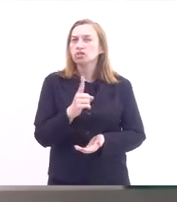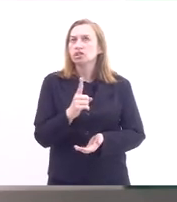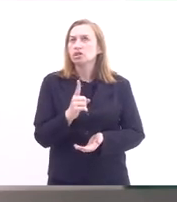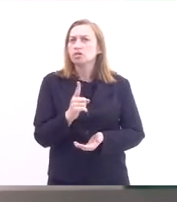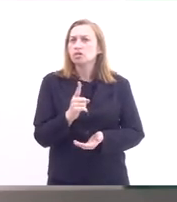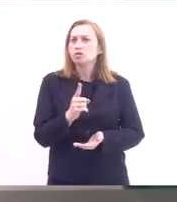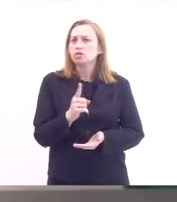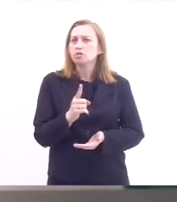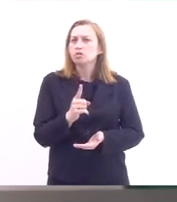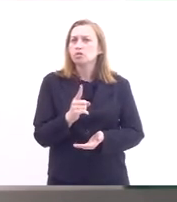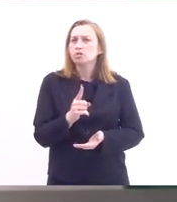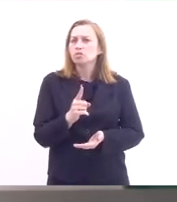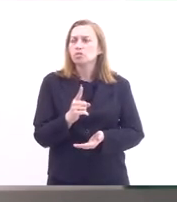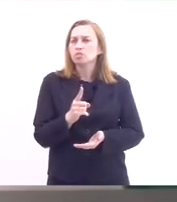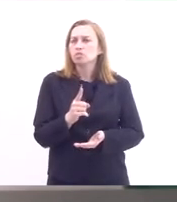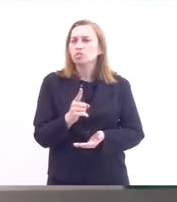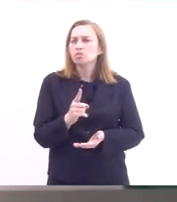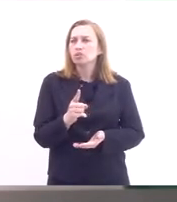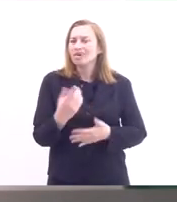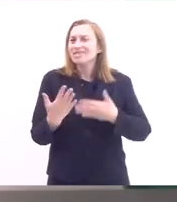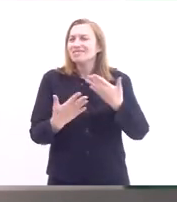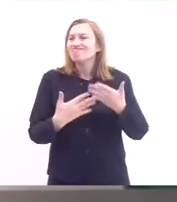nenhum otimismo